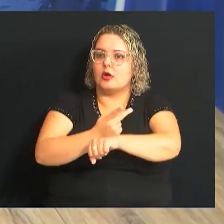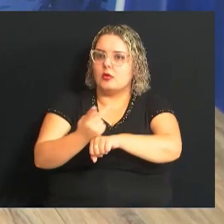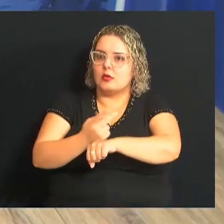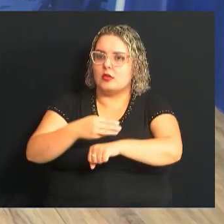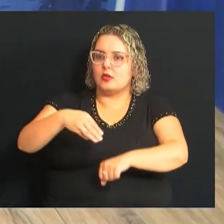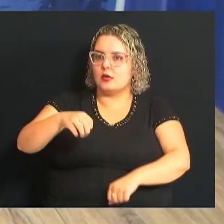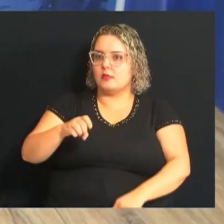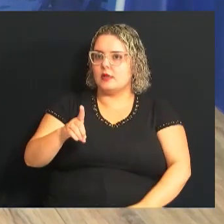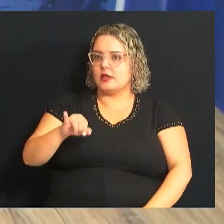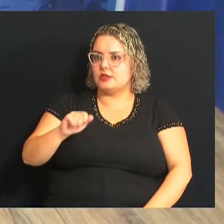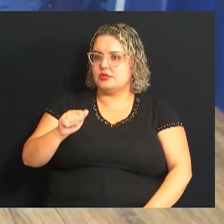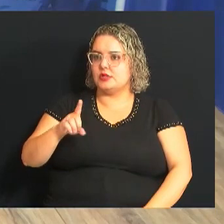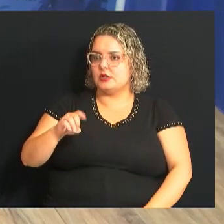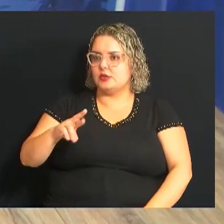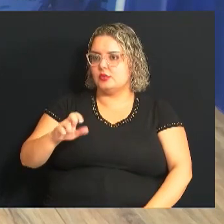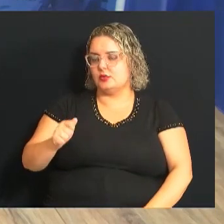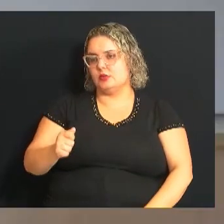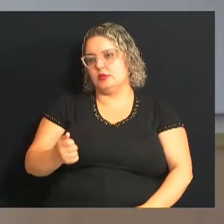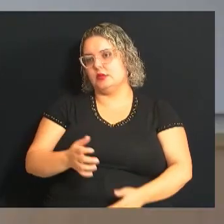mediadora de conflitos?